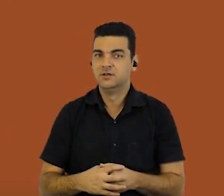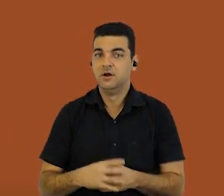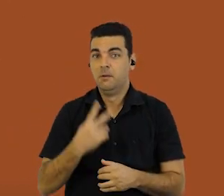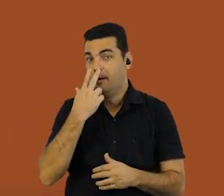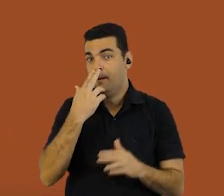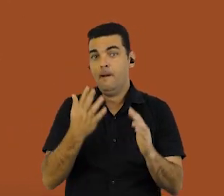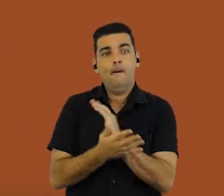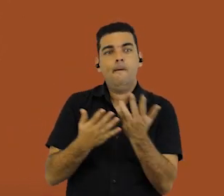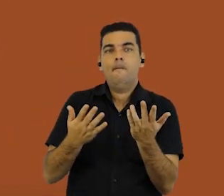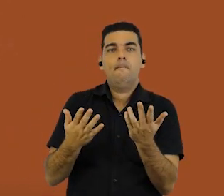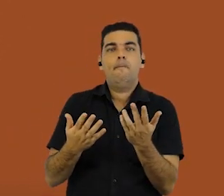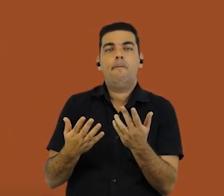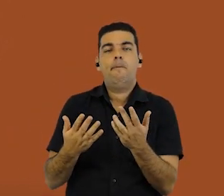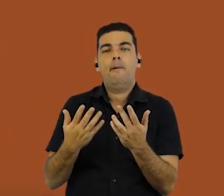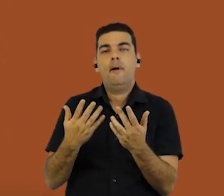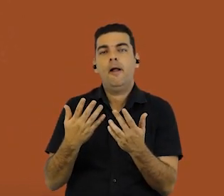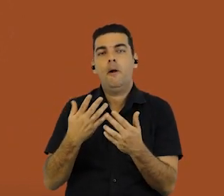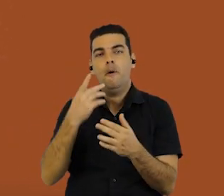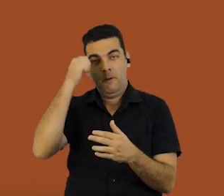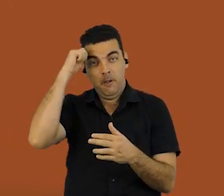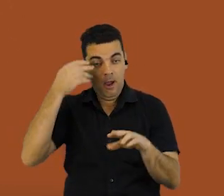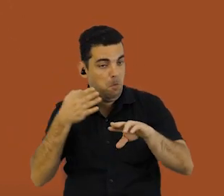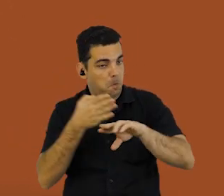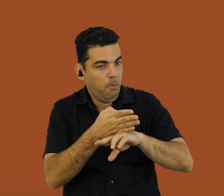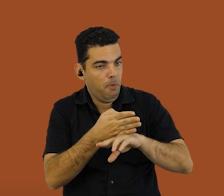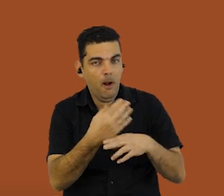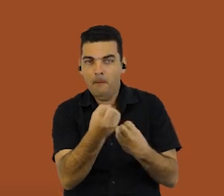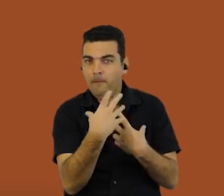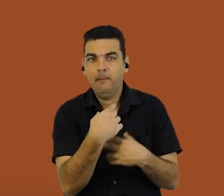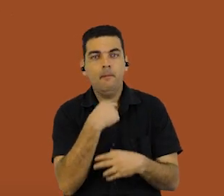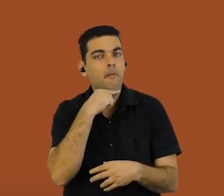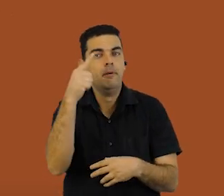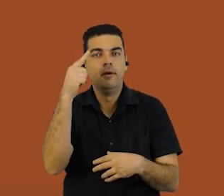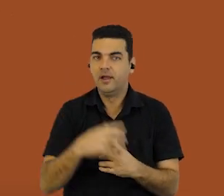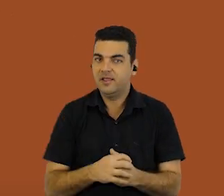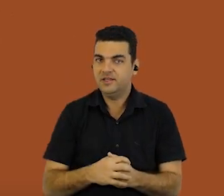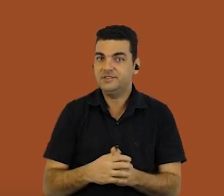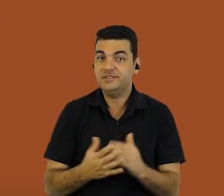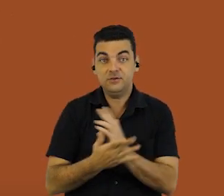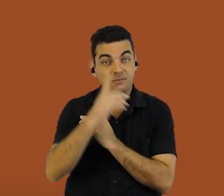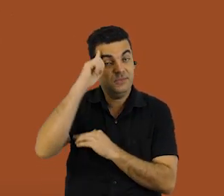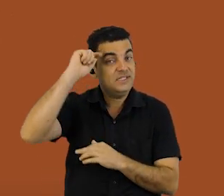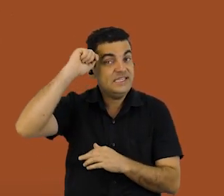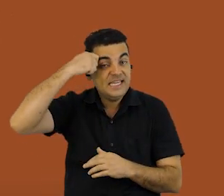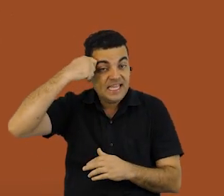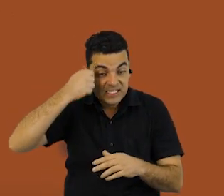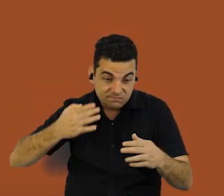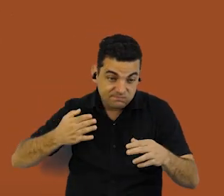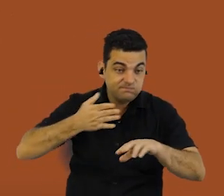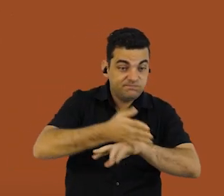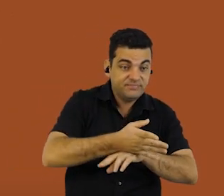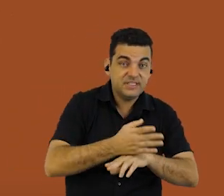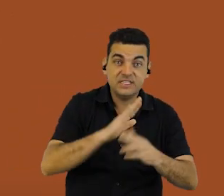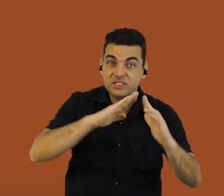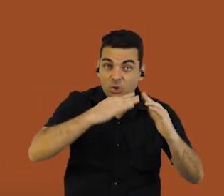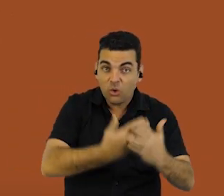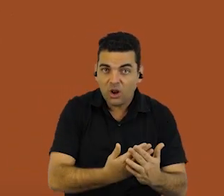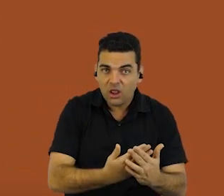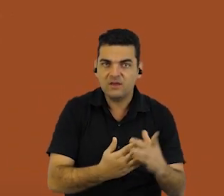negada a educação, como que foi difícil para as pessoas negras terem acesso à